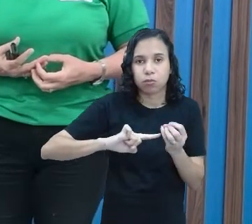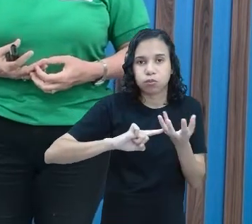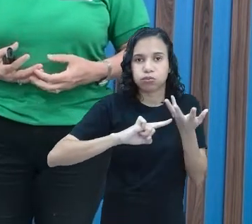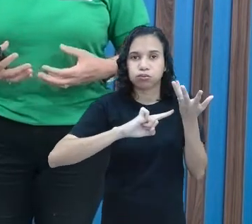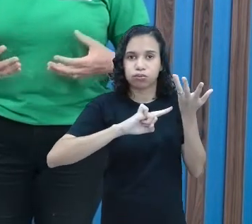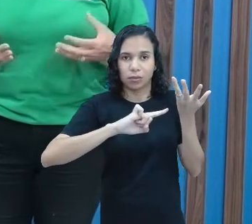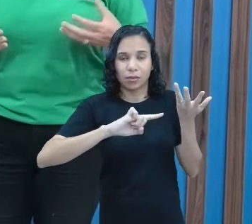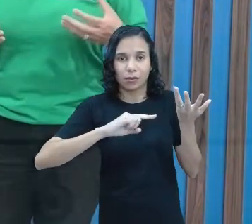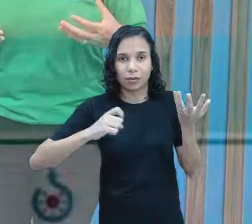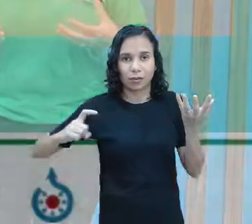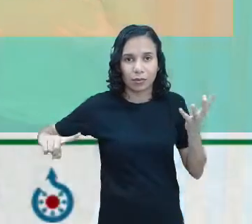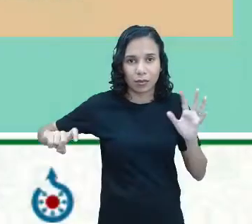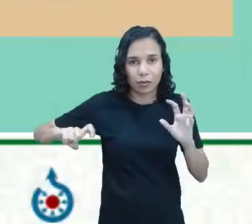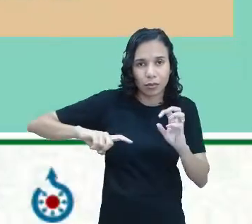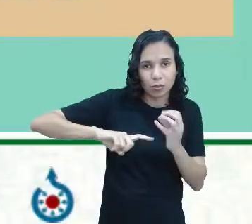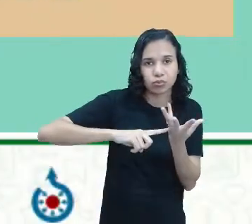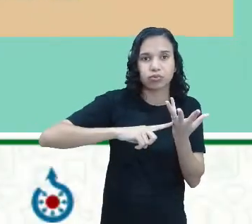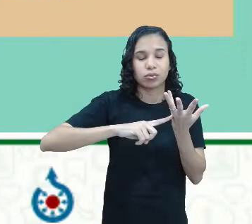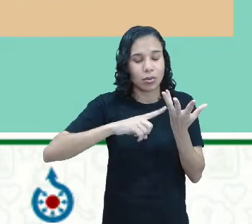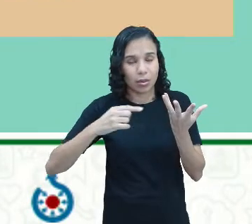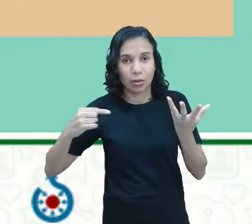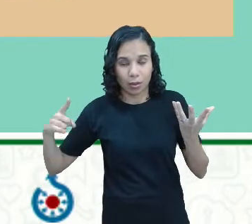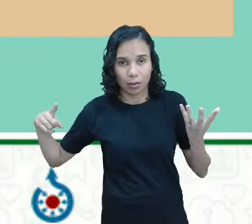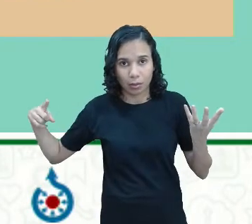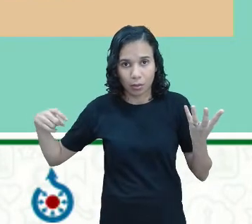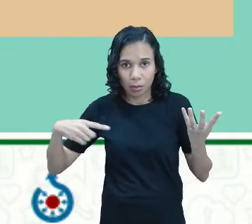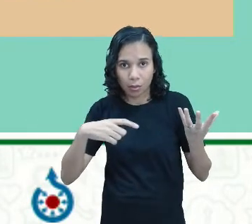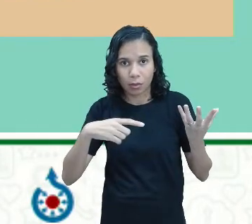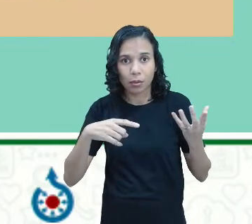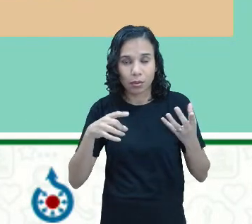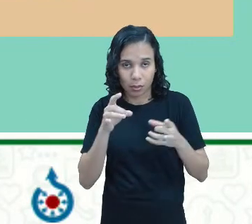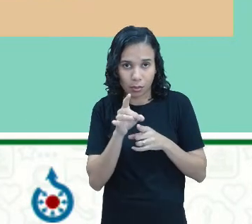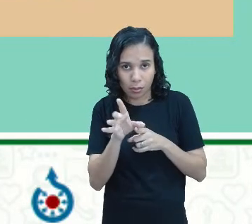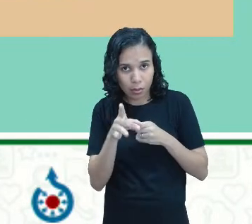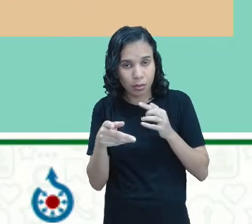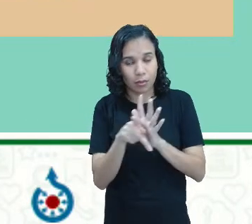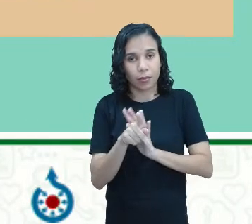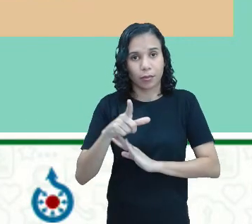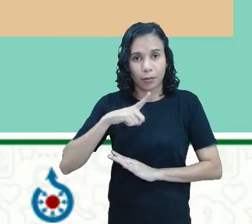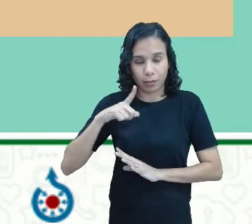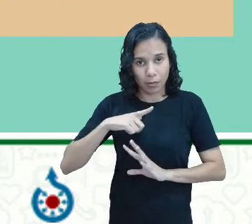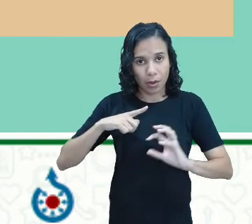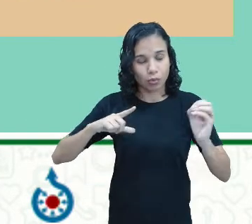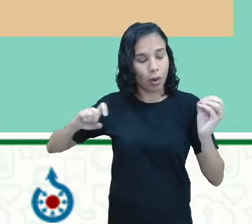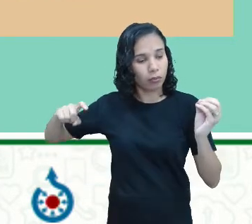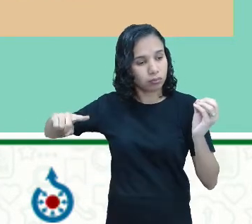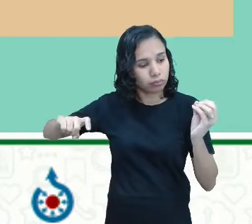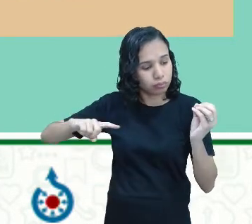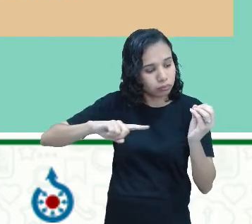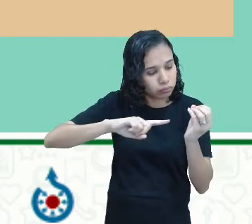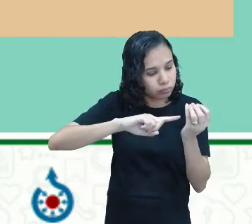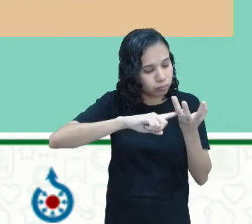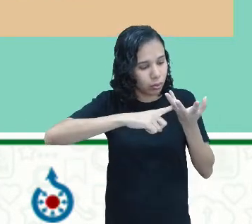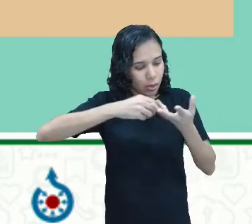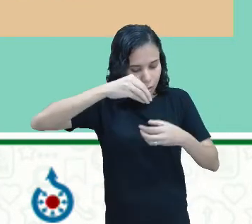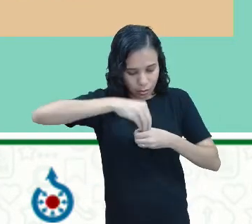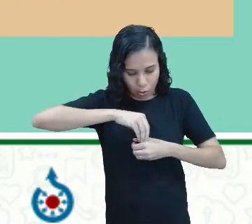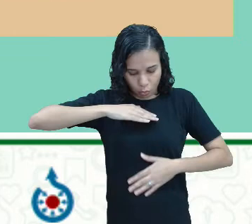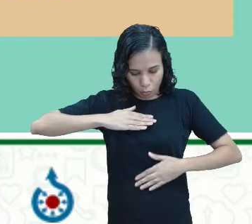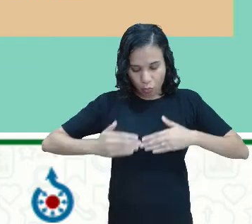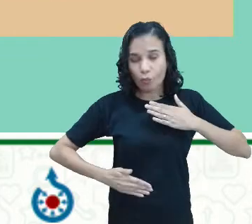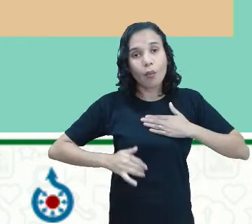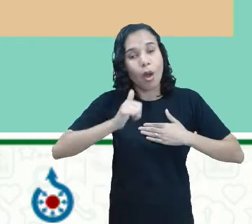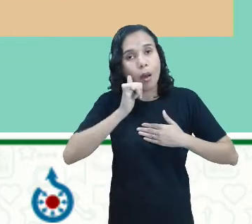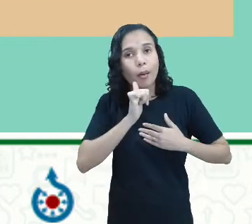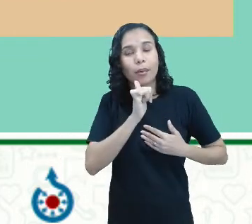fecundação, quando ocorre o encontro do espermatozoide e o óvulo no interior do corpo da mulher. Isso